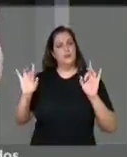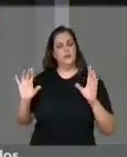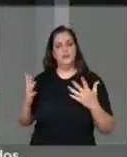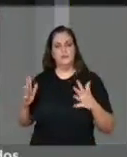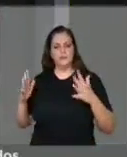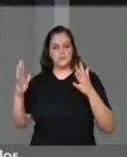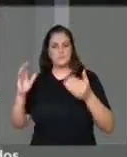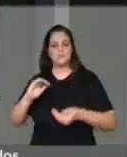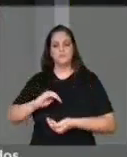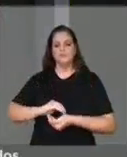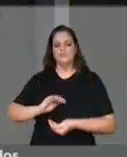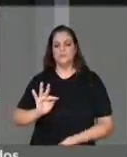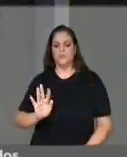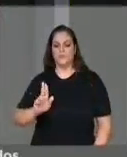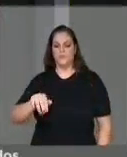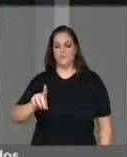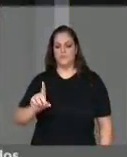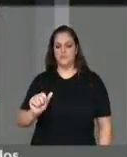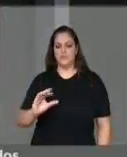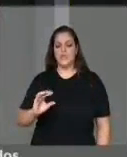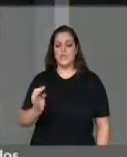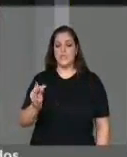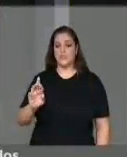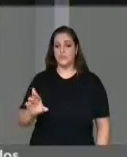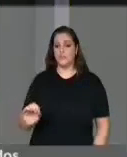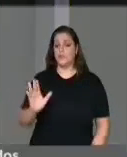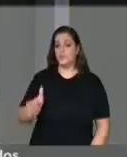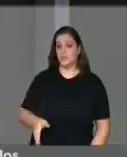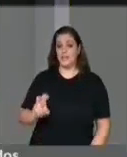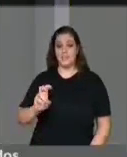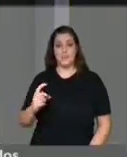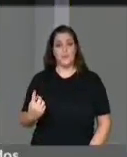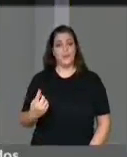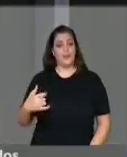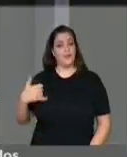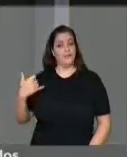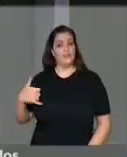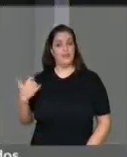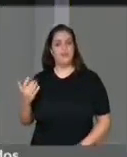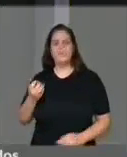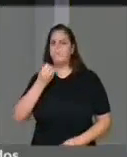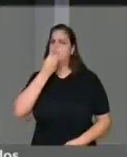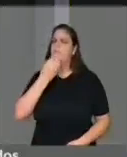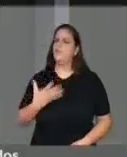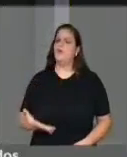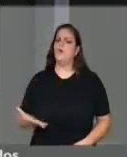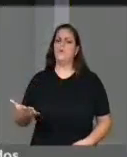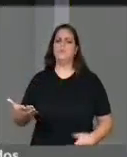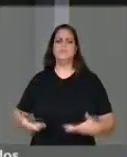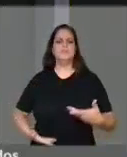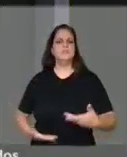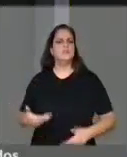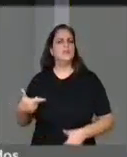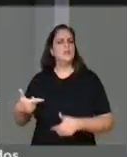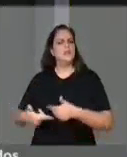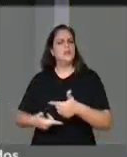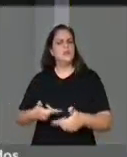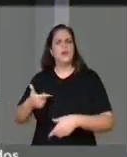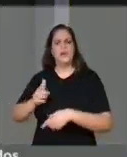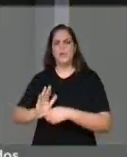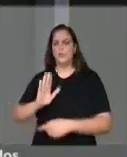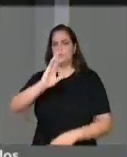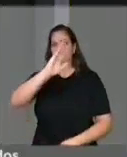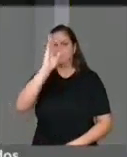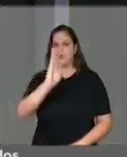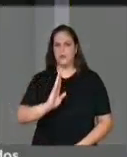Fundacentro, essa instituição que completou 51 anos de bons serviços prestados ao